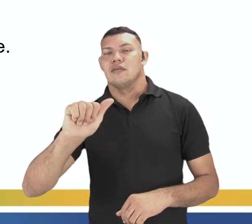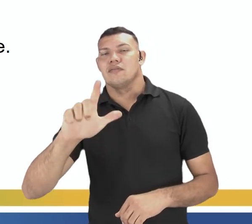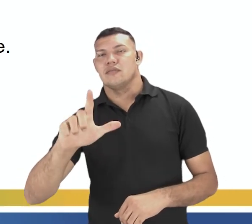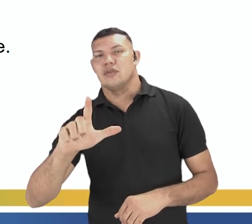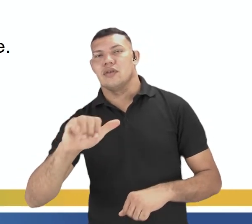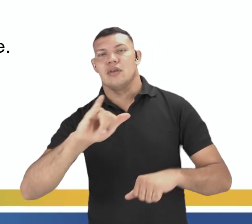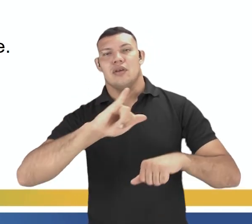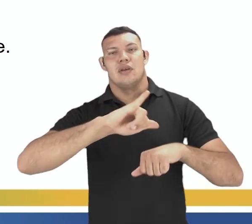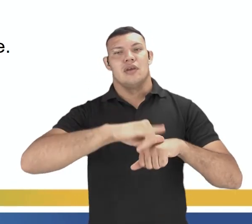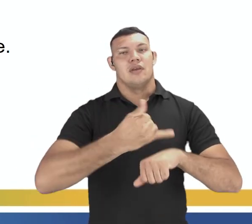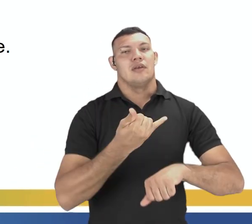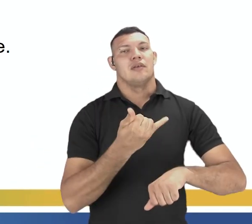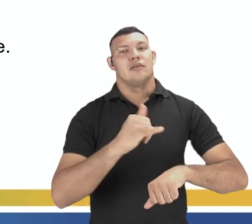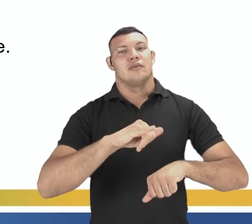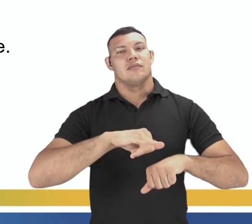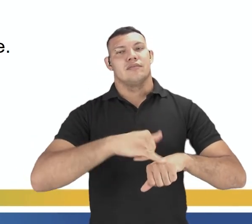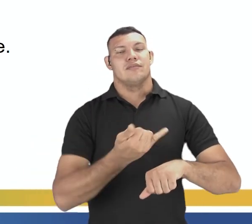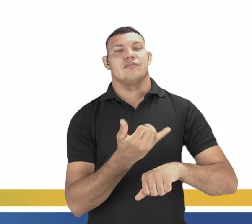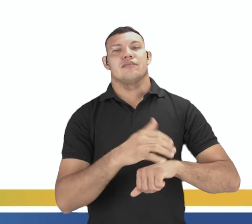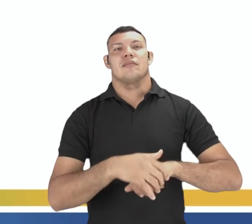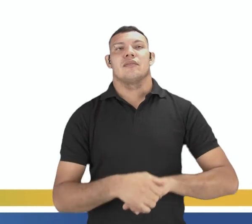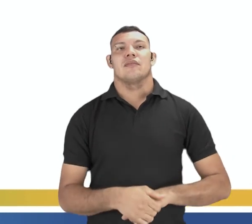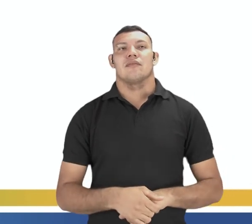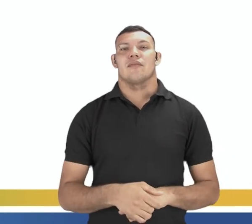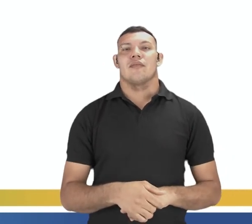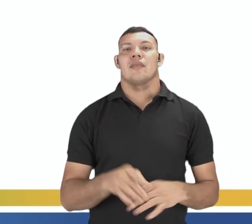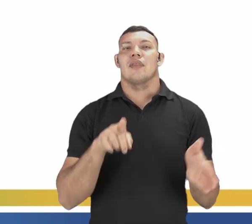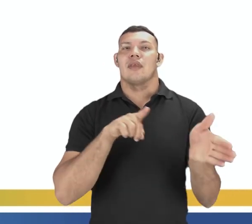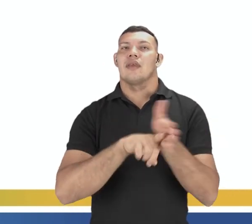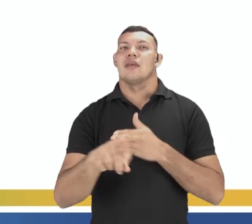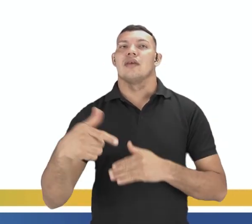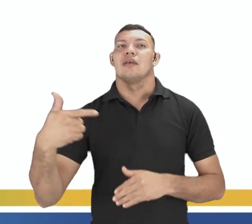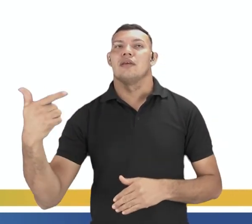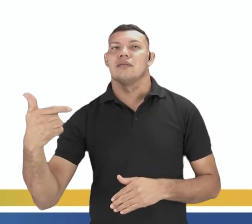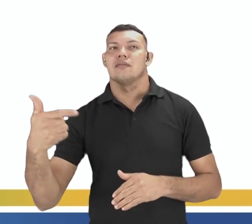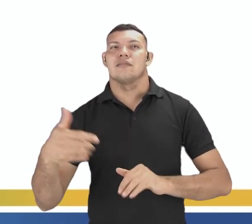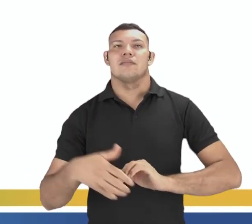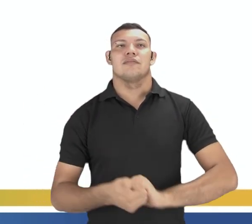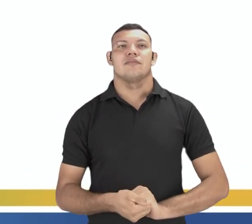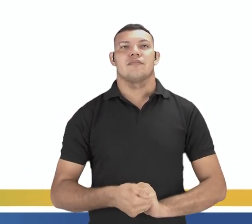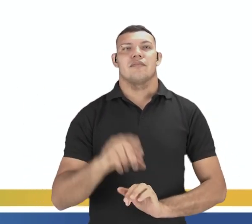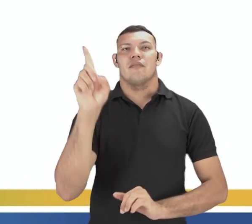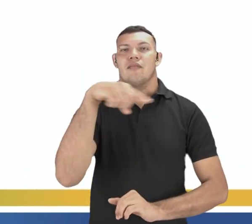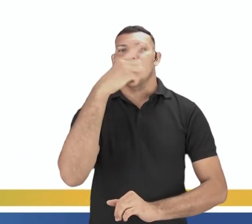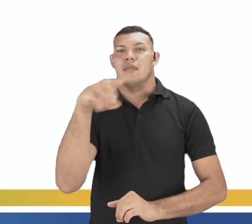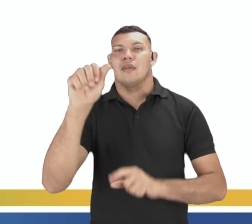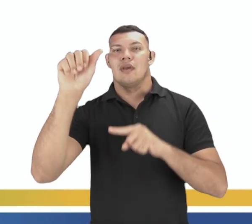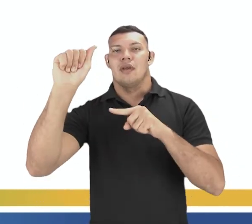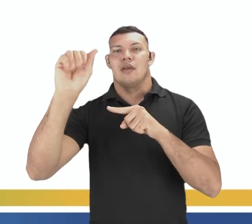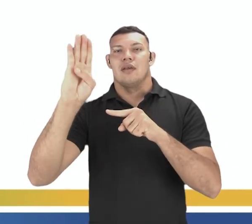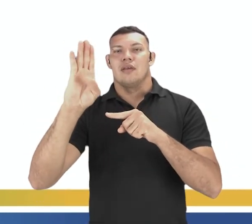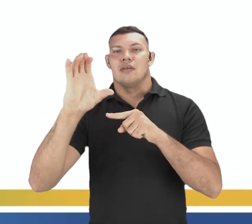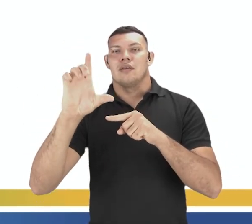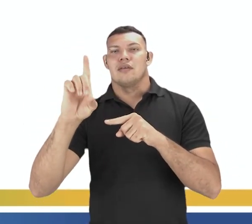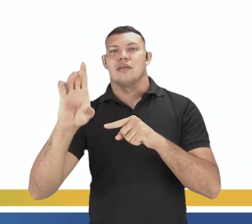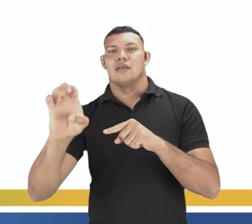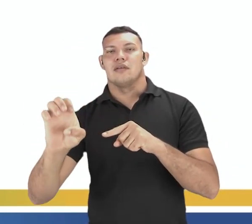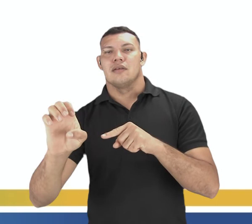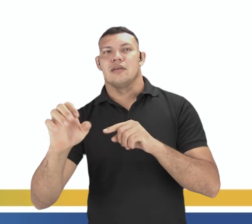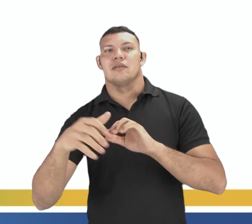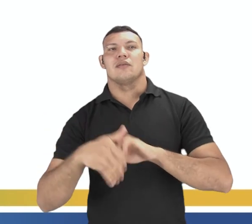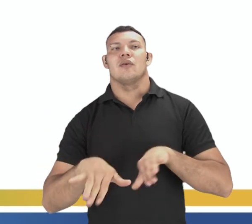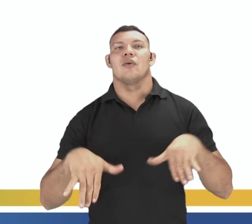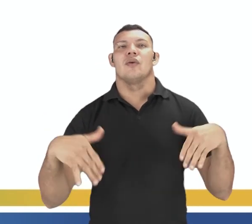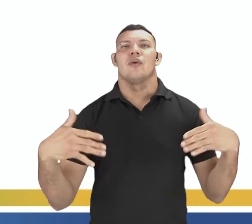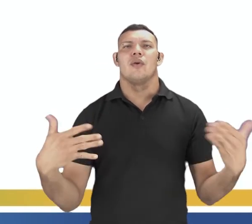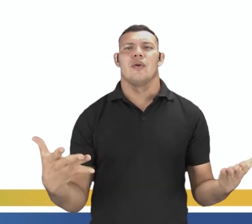este substantivo. Mais uma questãozinha para a gente finalizar. Marque a alternativa cujas palavras são compostas